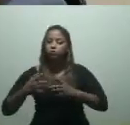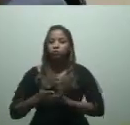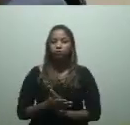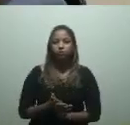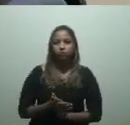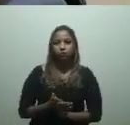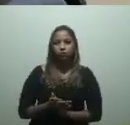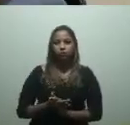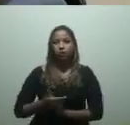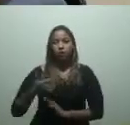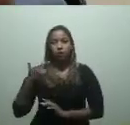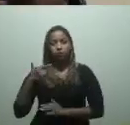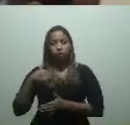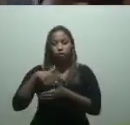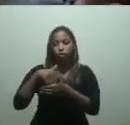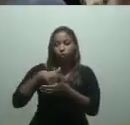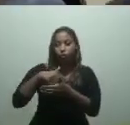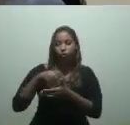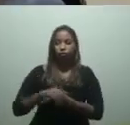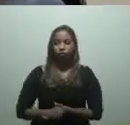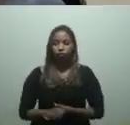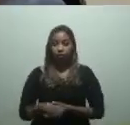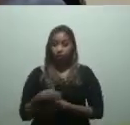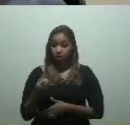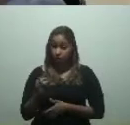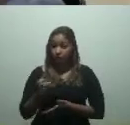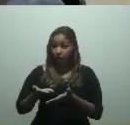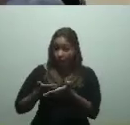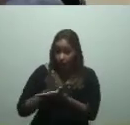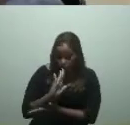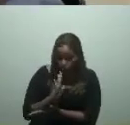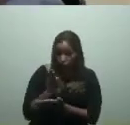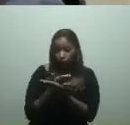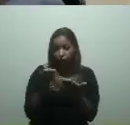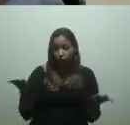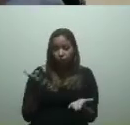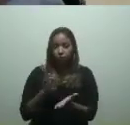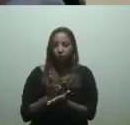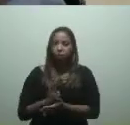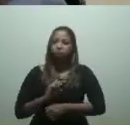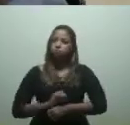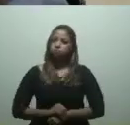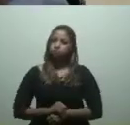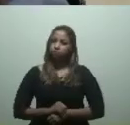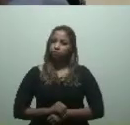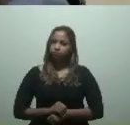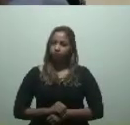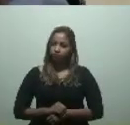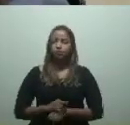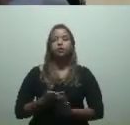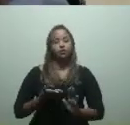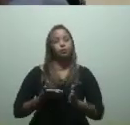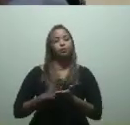Em segunda votação, aqueles que aprovam, permaneçam como estão. Aprovado.